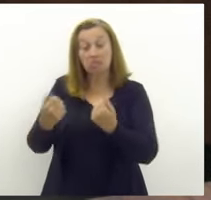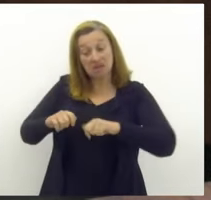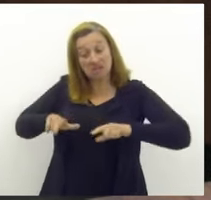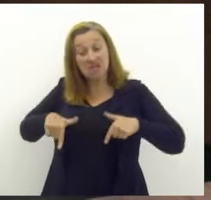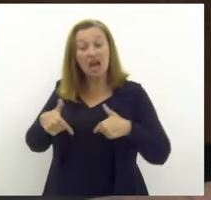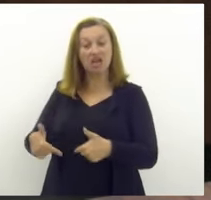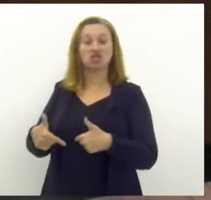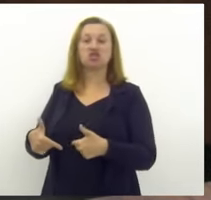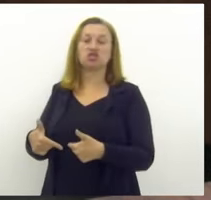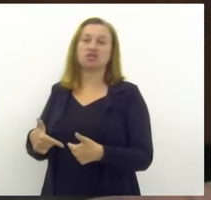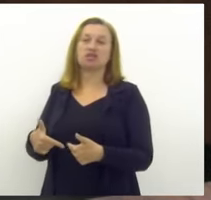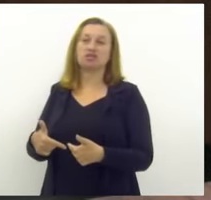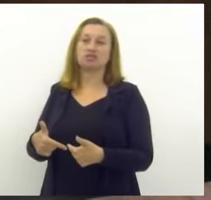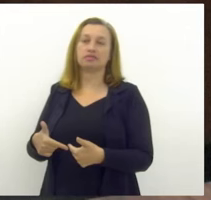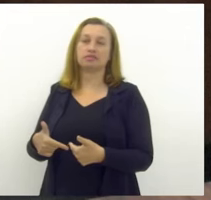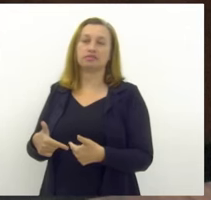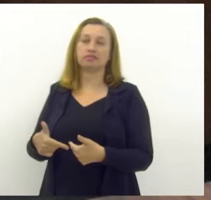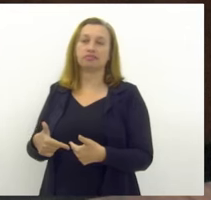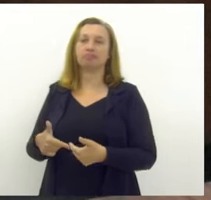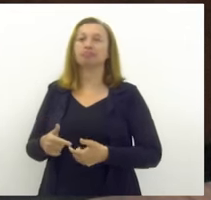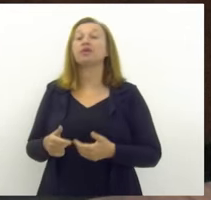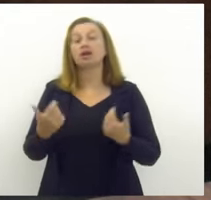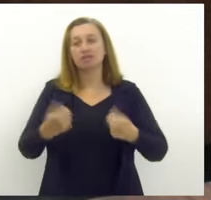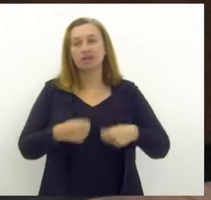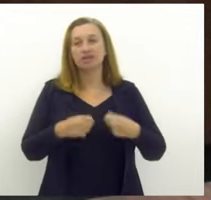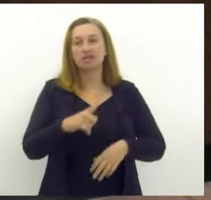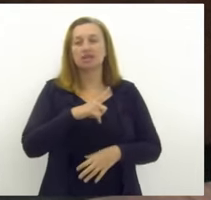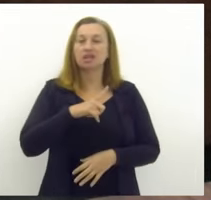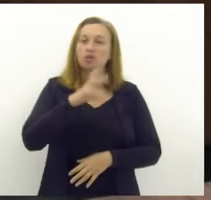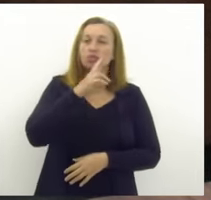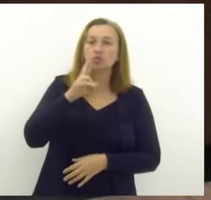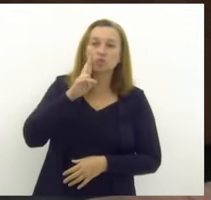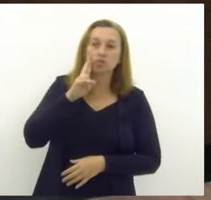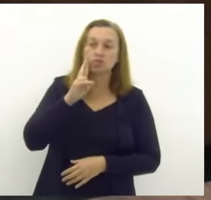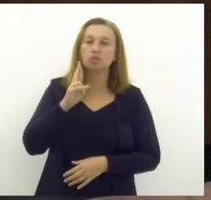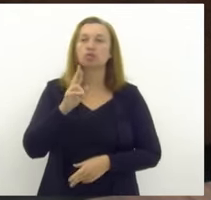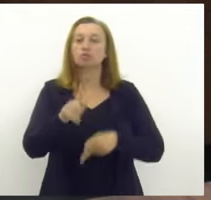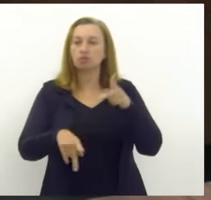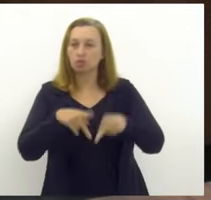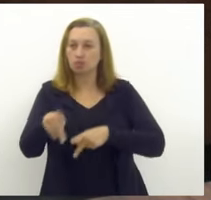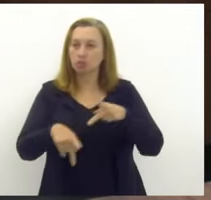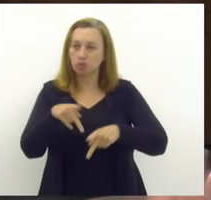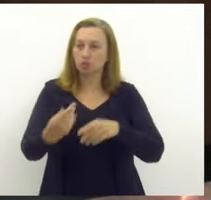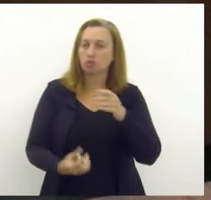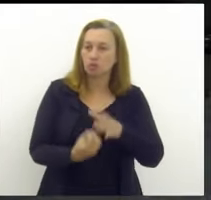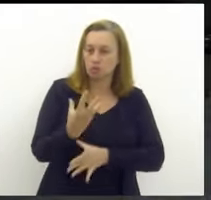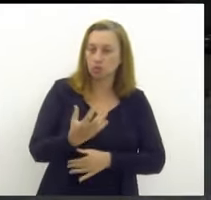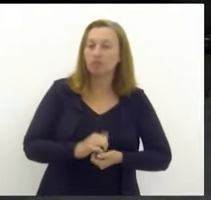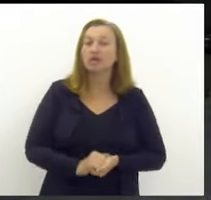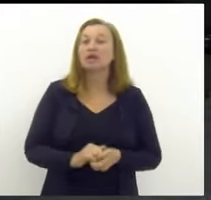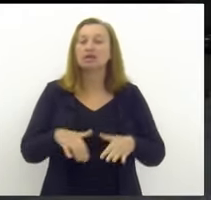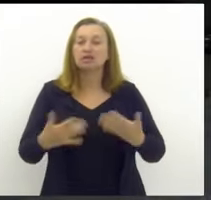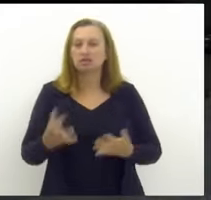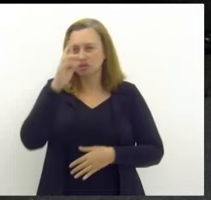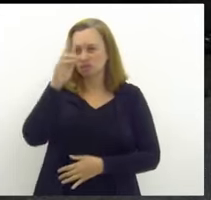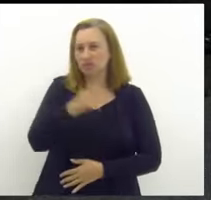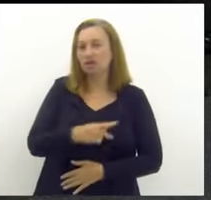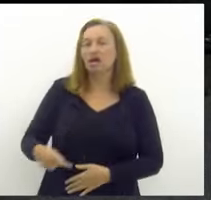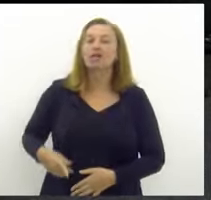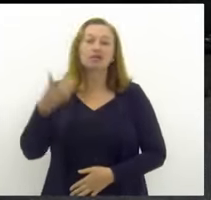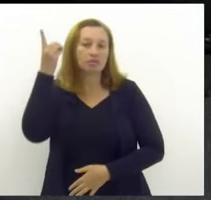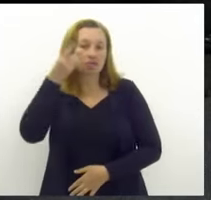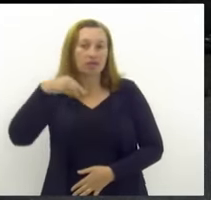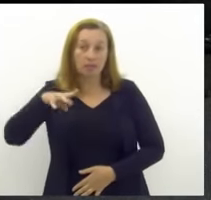cobertos por restaurantes populares e para concluir para concluir Presidente dizer o seguinte deputada